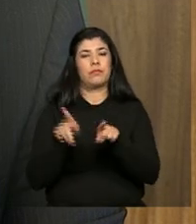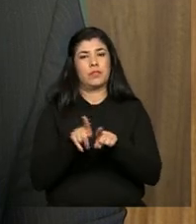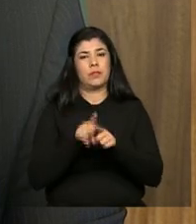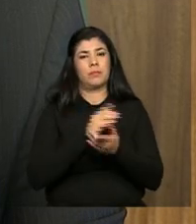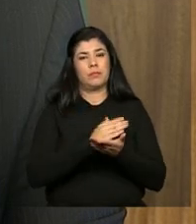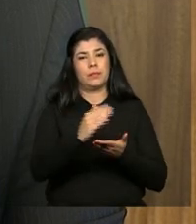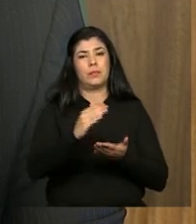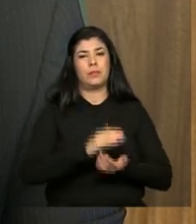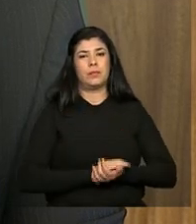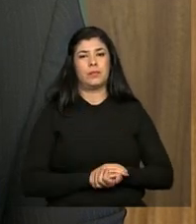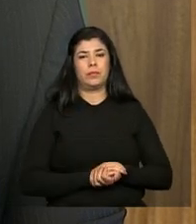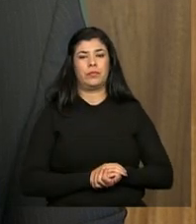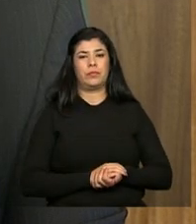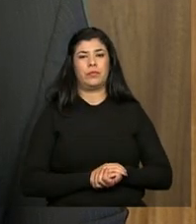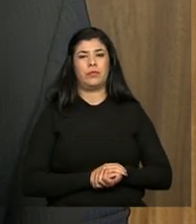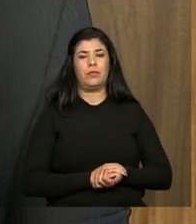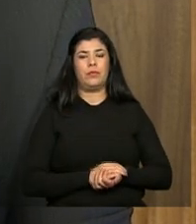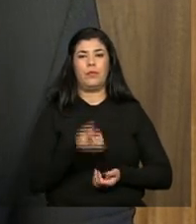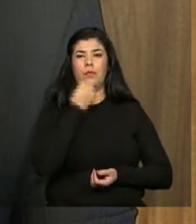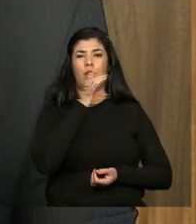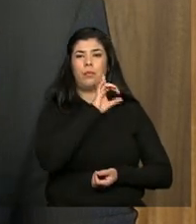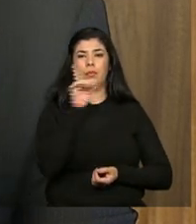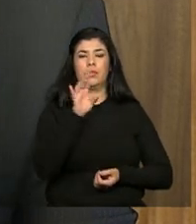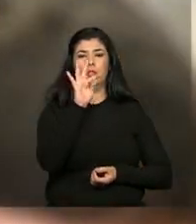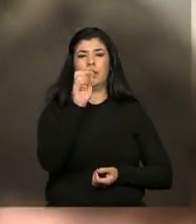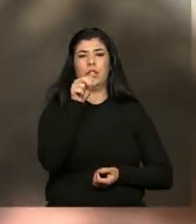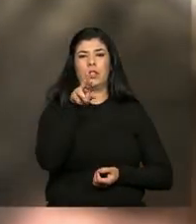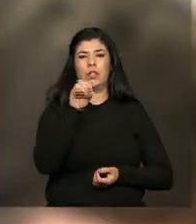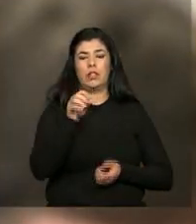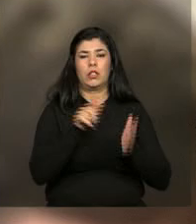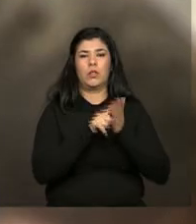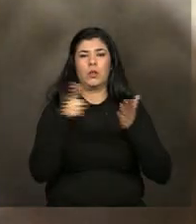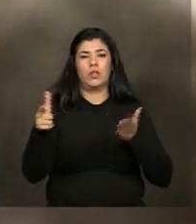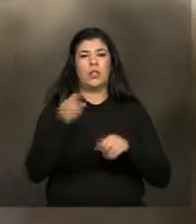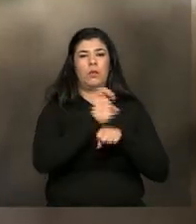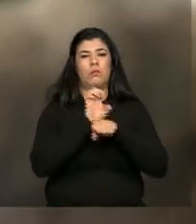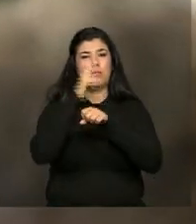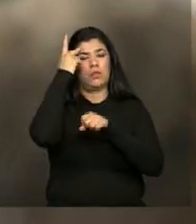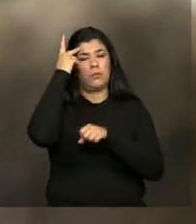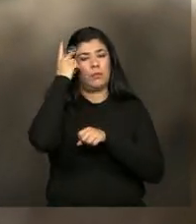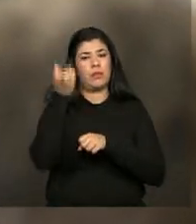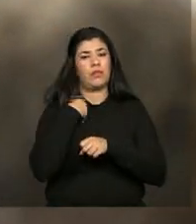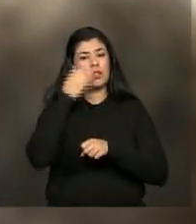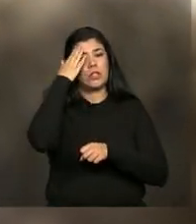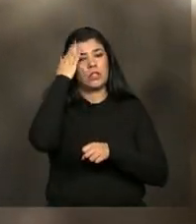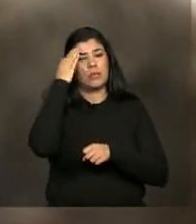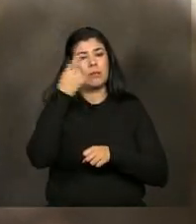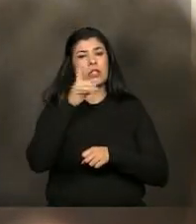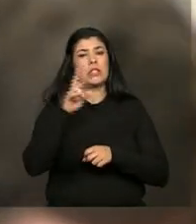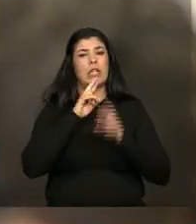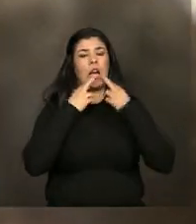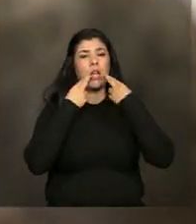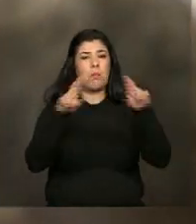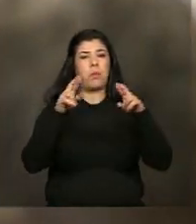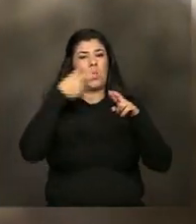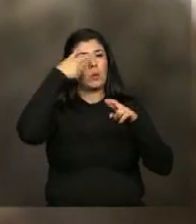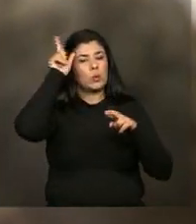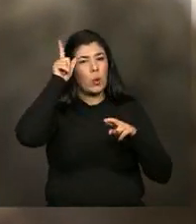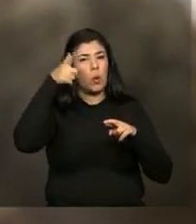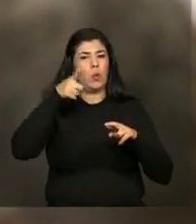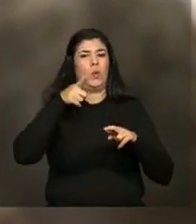Bom dia Ministro Tânia Monteiro do Jornal Estado de São Paulo eu gostaria de saber se essa reação forte de parte da população